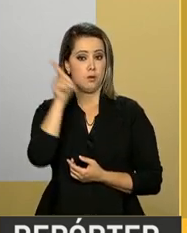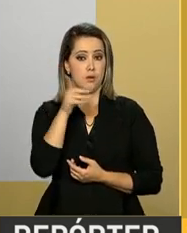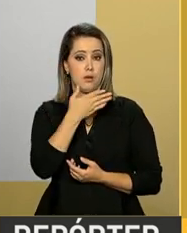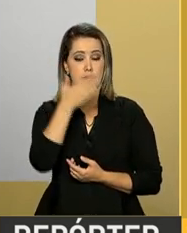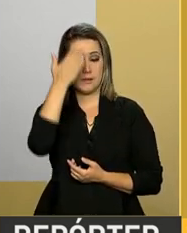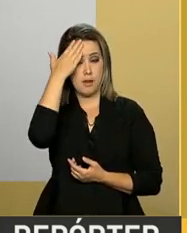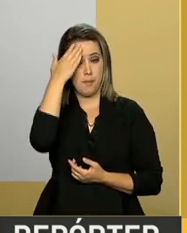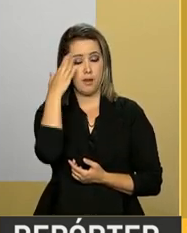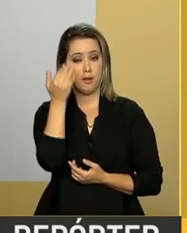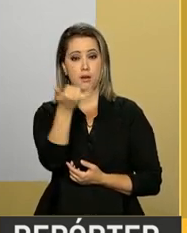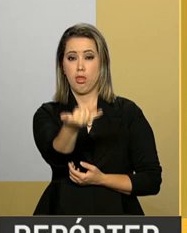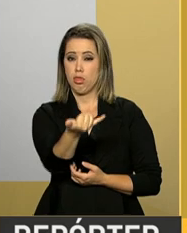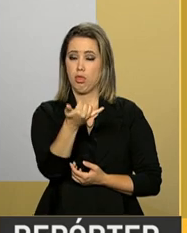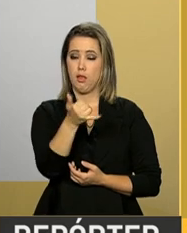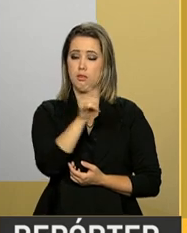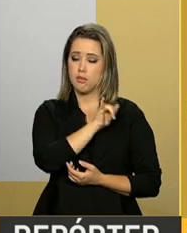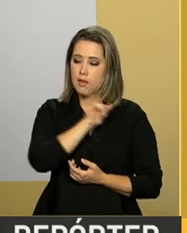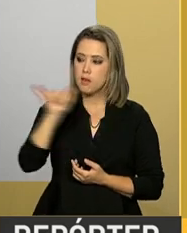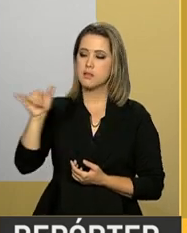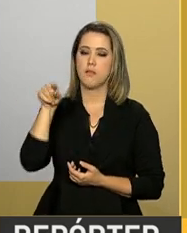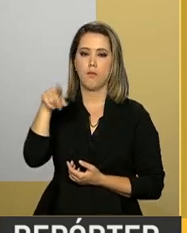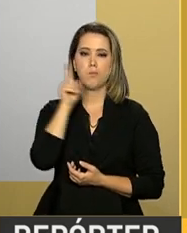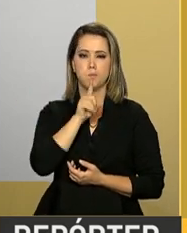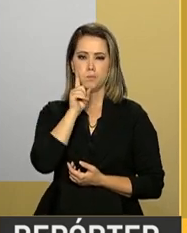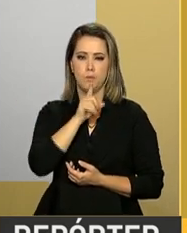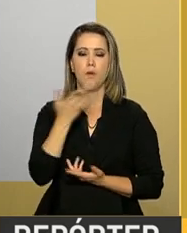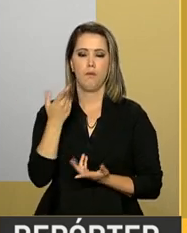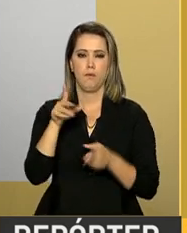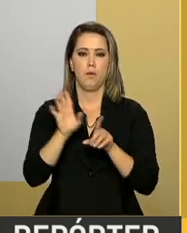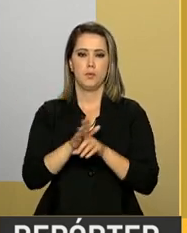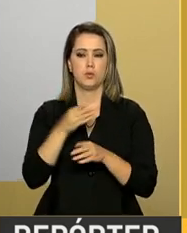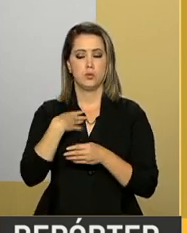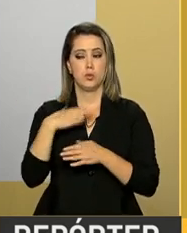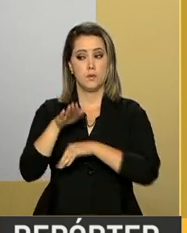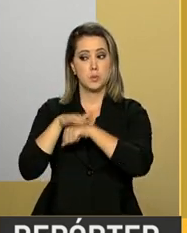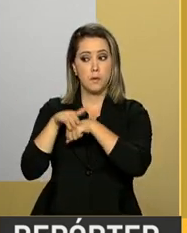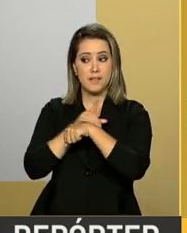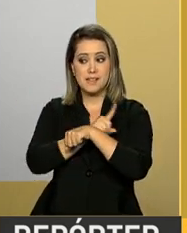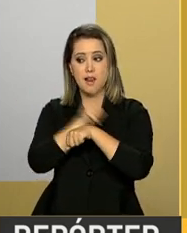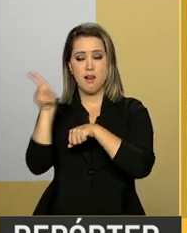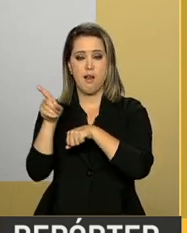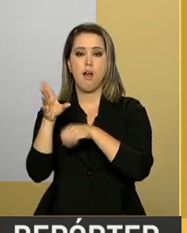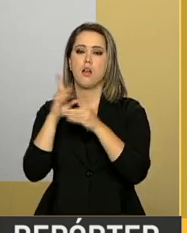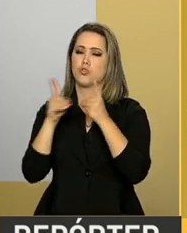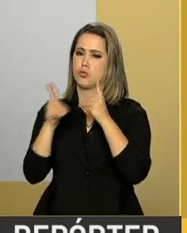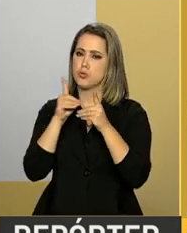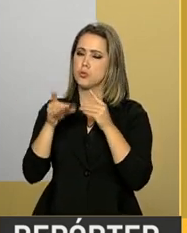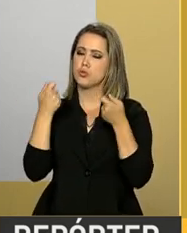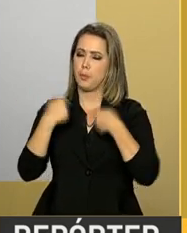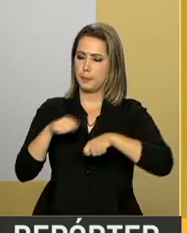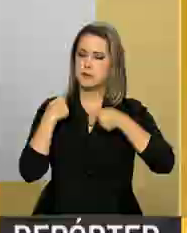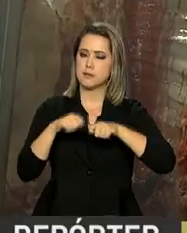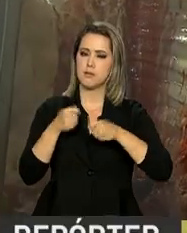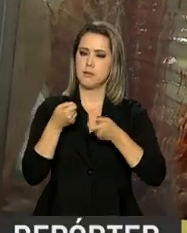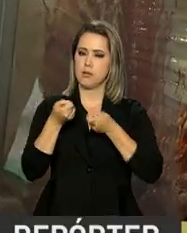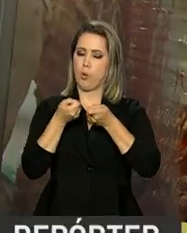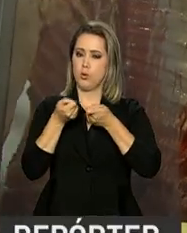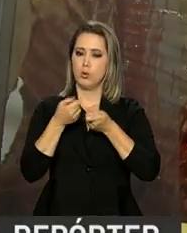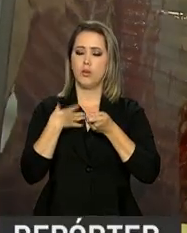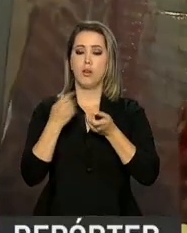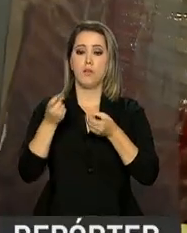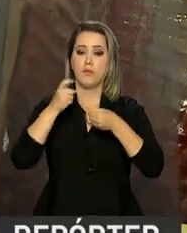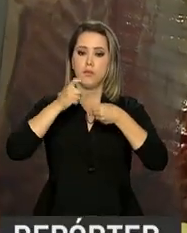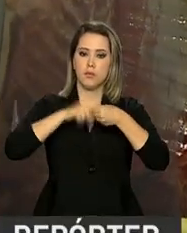Brasil, eh me deslocar até até os Estados Unidos para que a gente possa fazer as discussões necessárias e